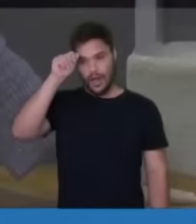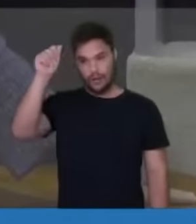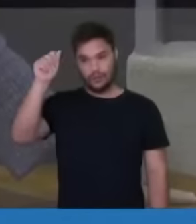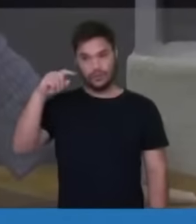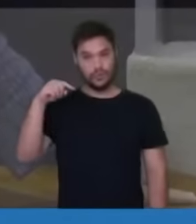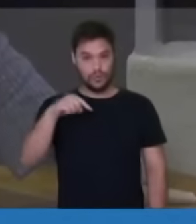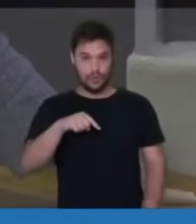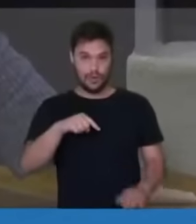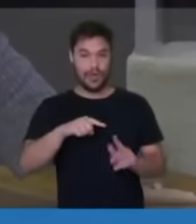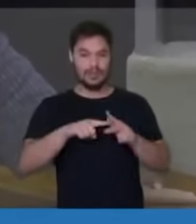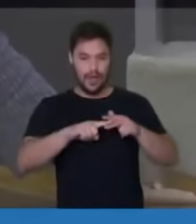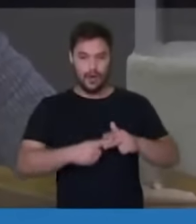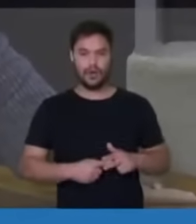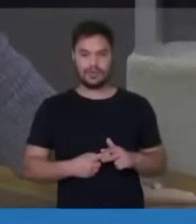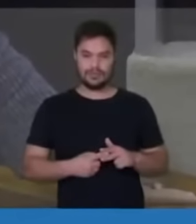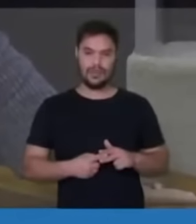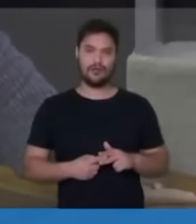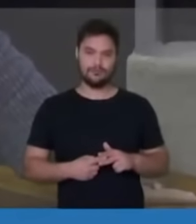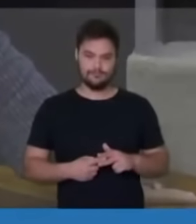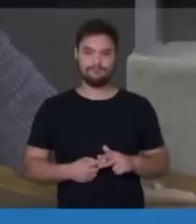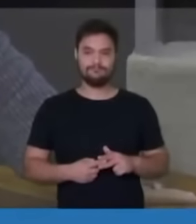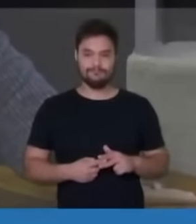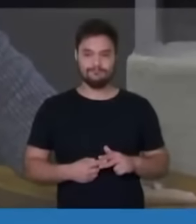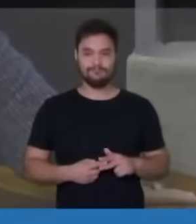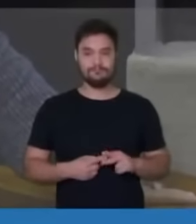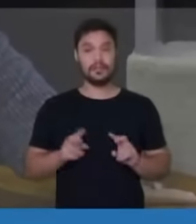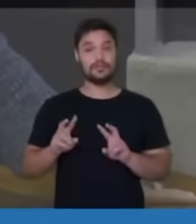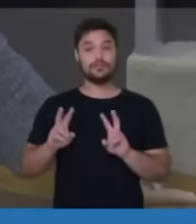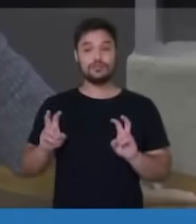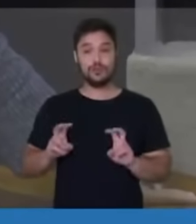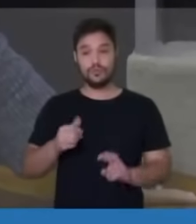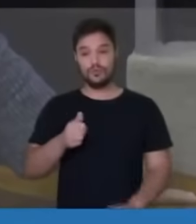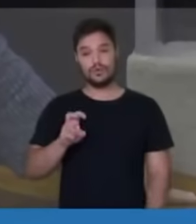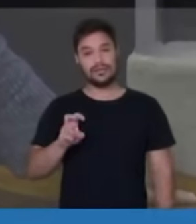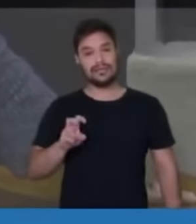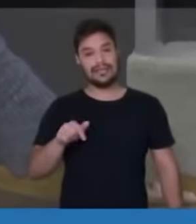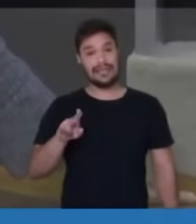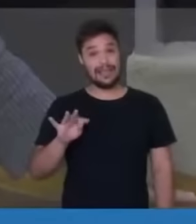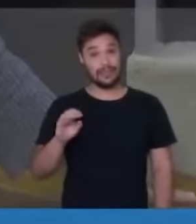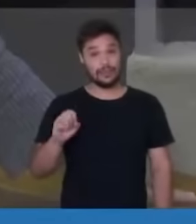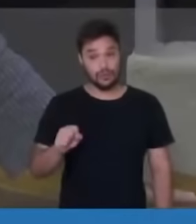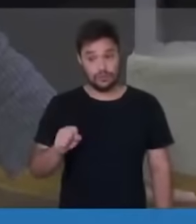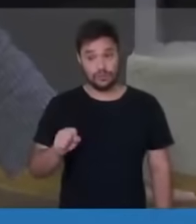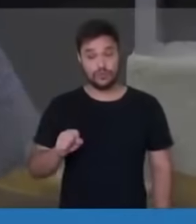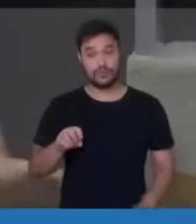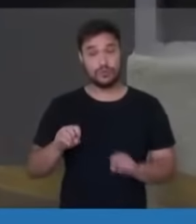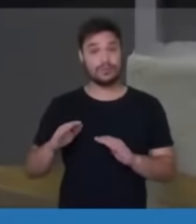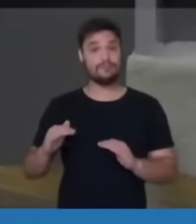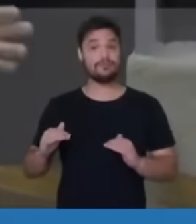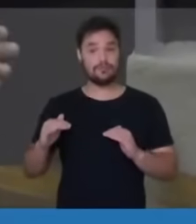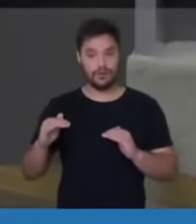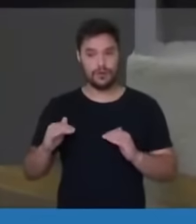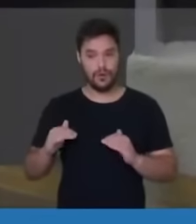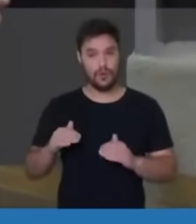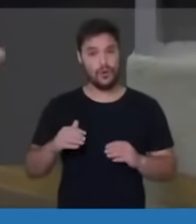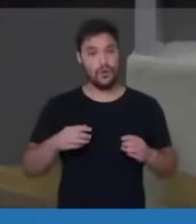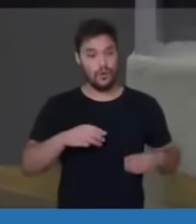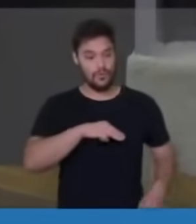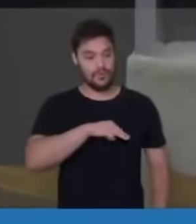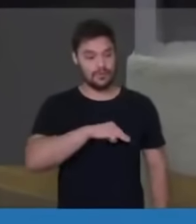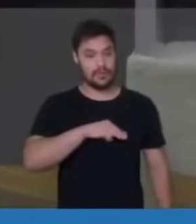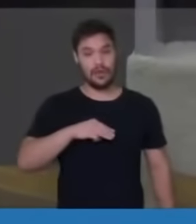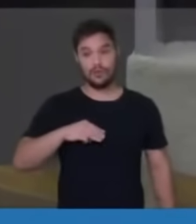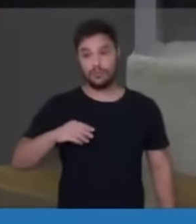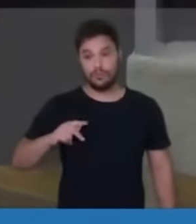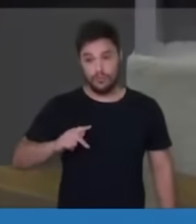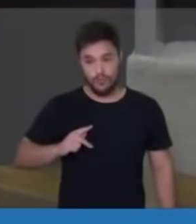desta correção de uma injustiça com relação aos quintos, com relação ao nível superior. Tanto o Ministério Público, servidores